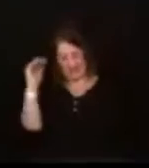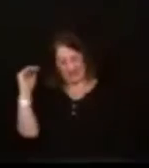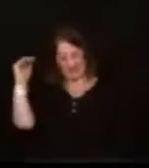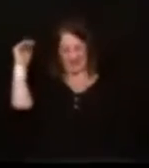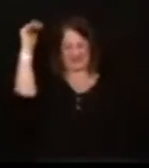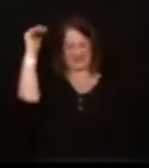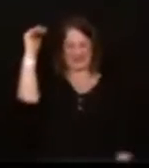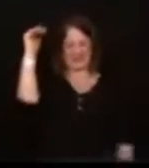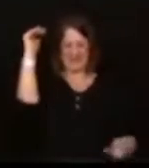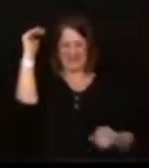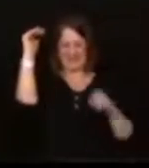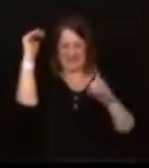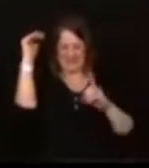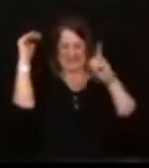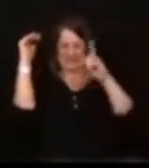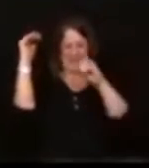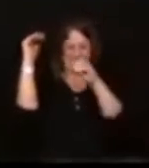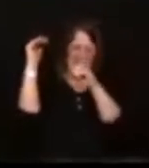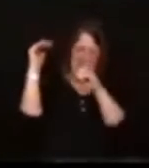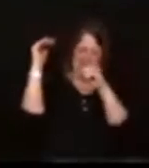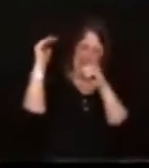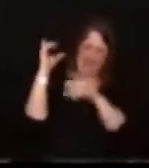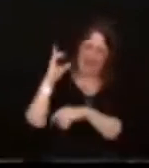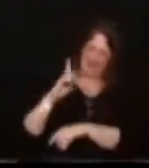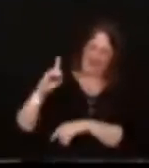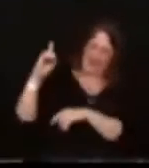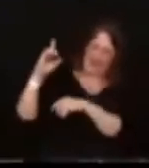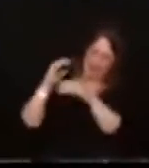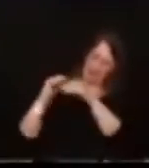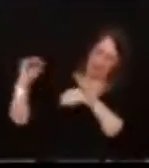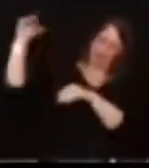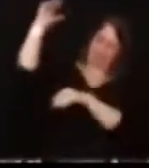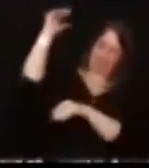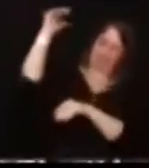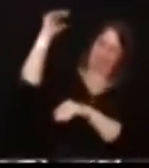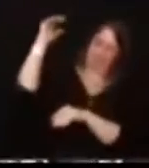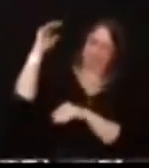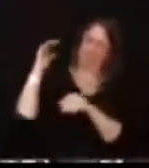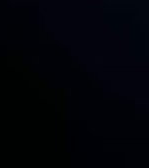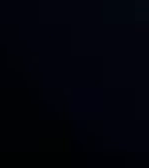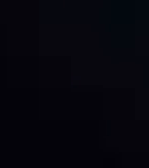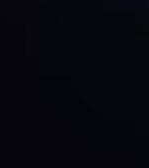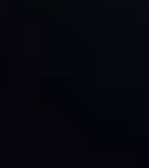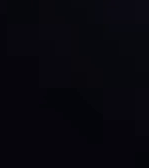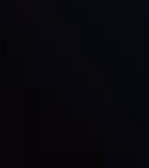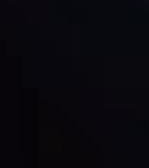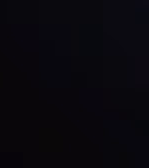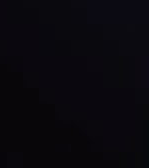Deus acima de todos. Aleluia!